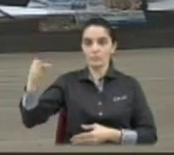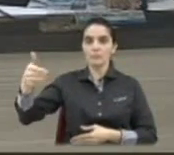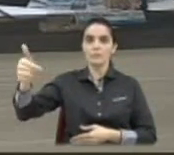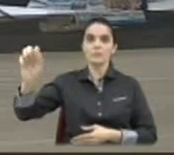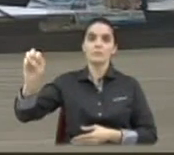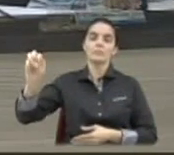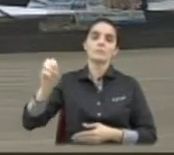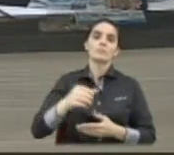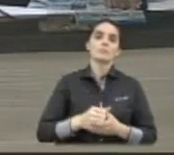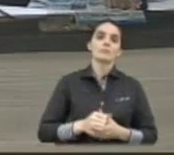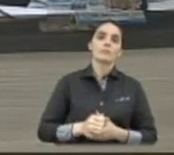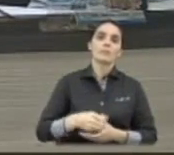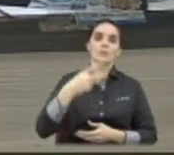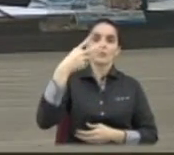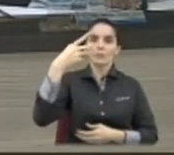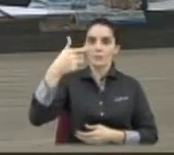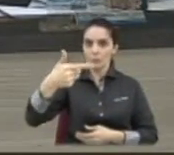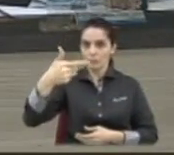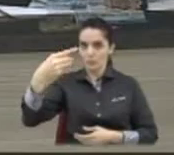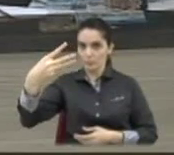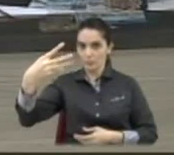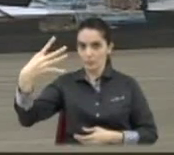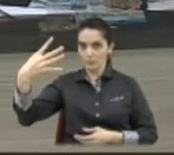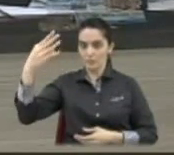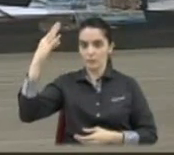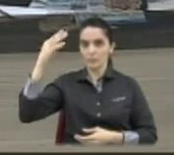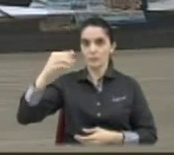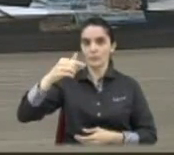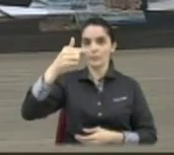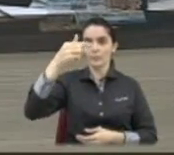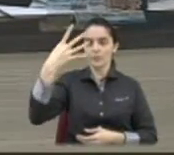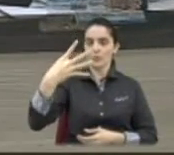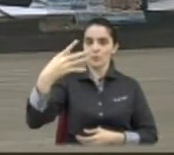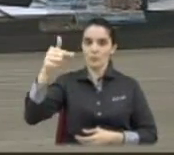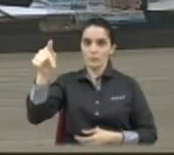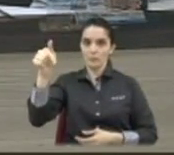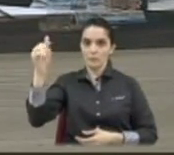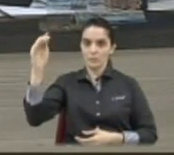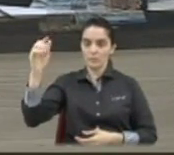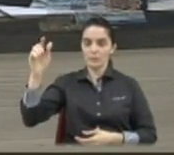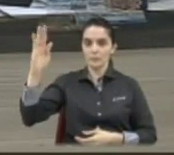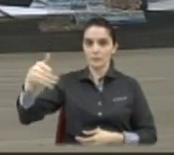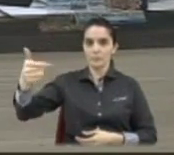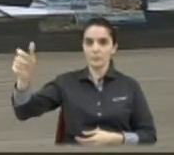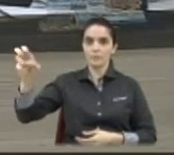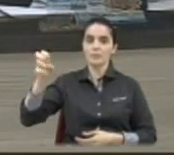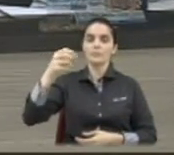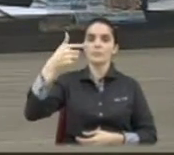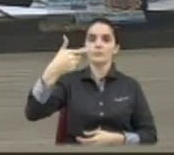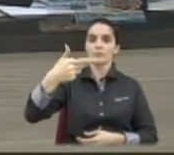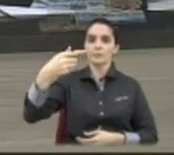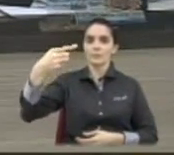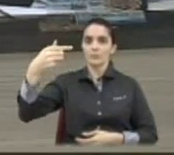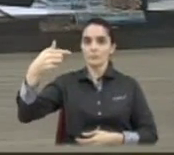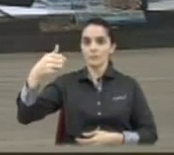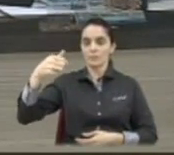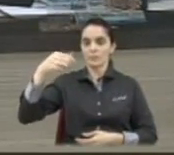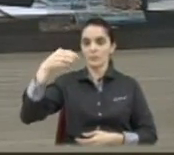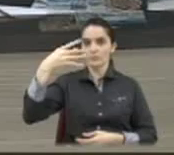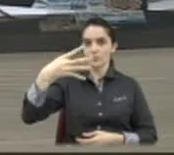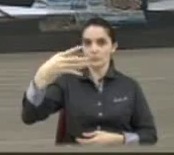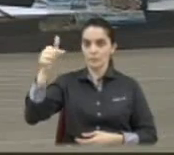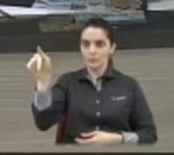4740/15, 234, protocolo 4741/15, 235, 47, protocolo